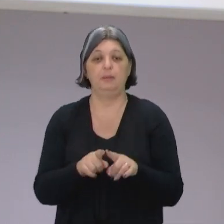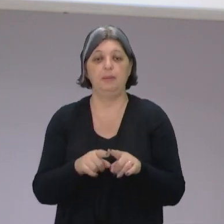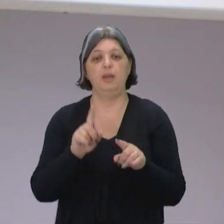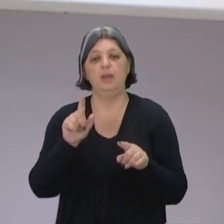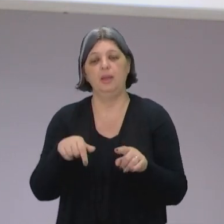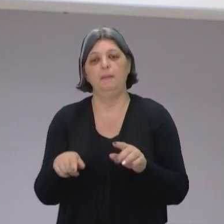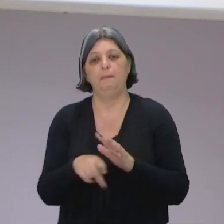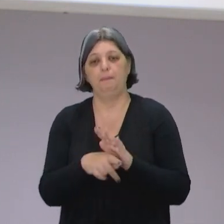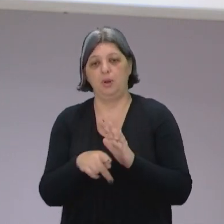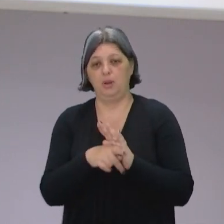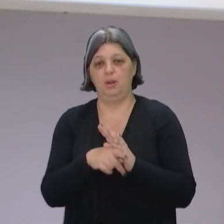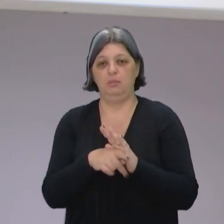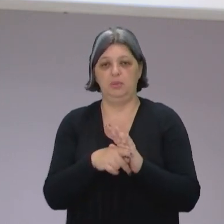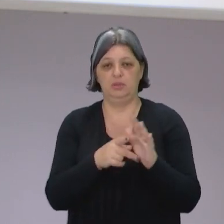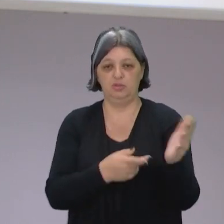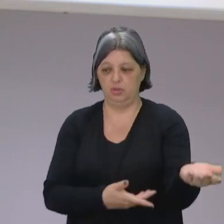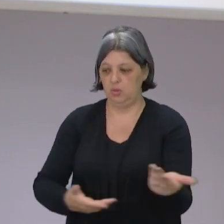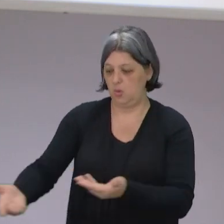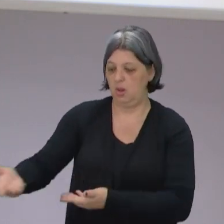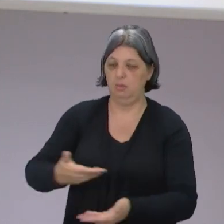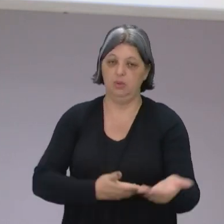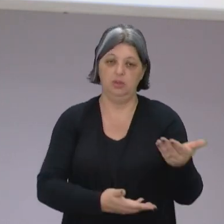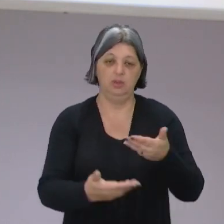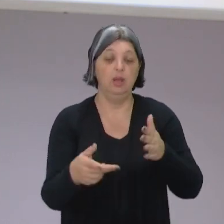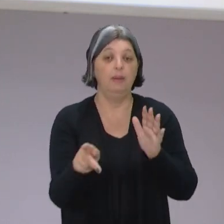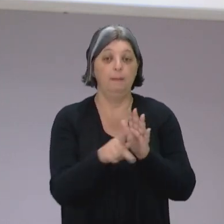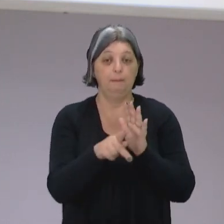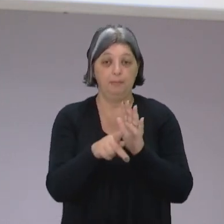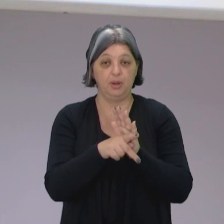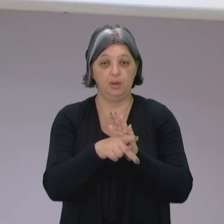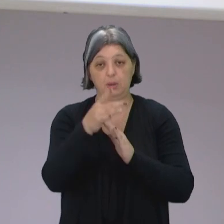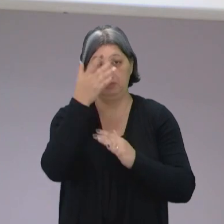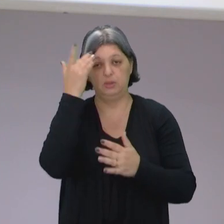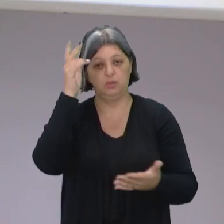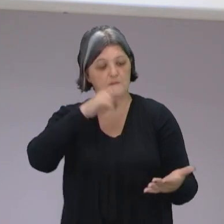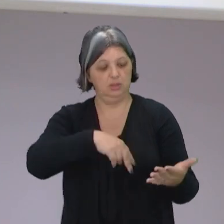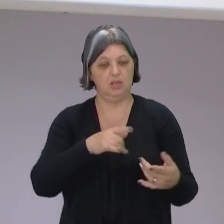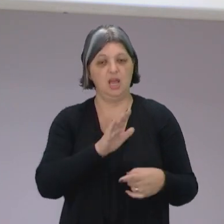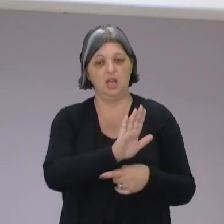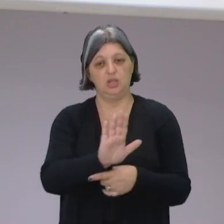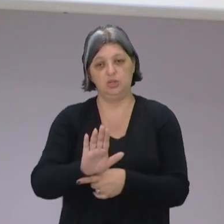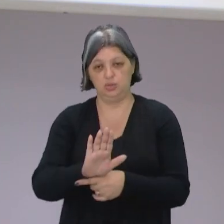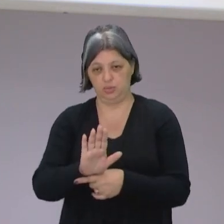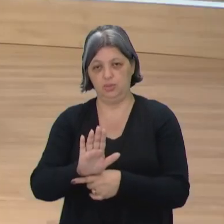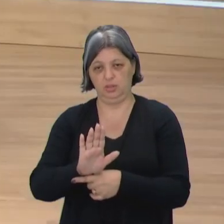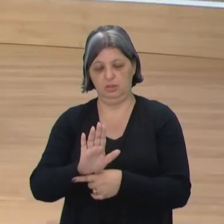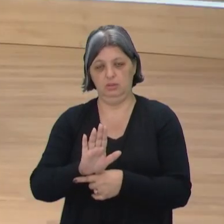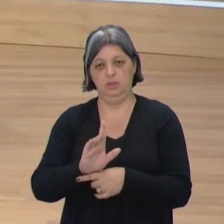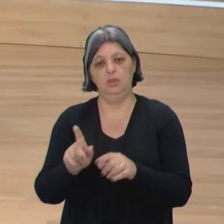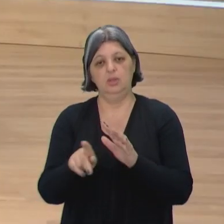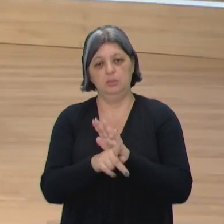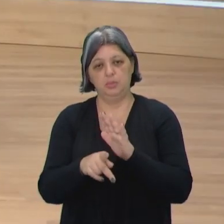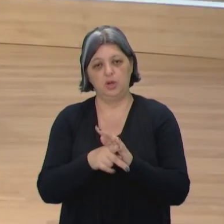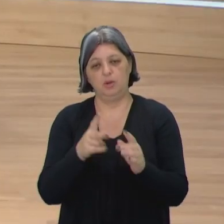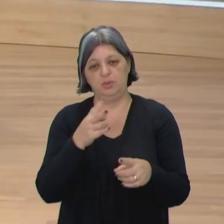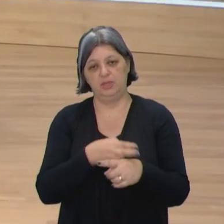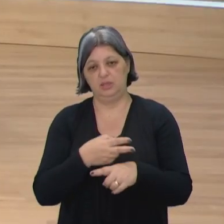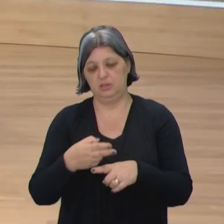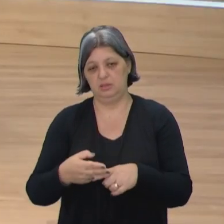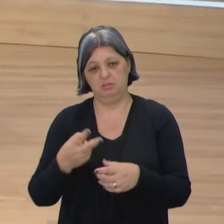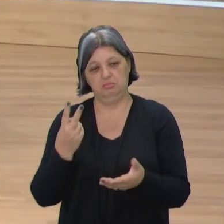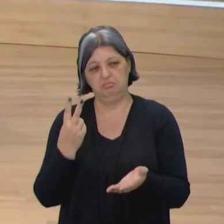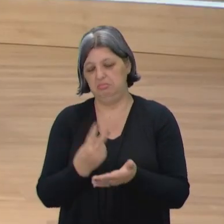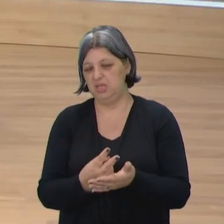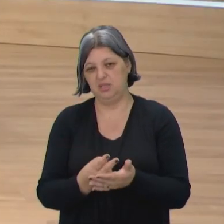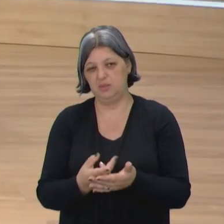colaboração, que a gente chama de jornalismo colaborativo, né? Quer dizer, o próprio leitor agora ajuda a fazer a pauta do jornalismo. Mesmo que ele não tivesse essa intenção, mas